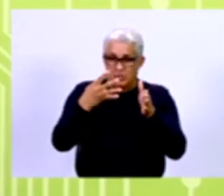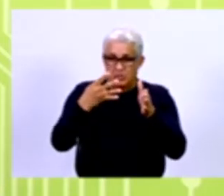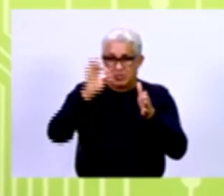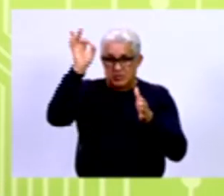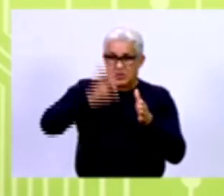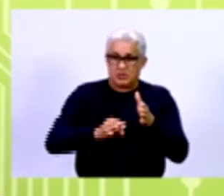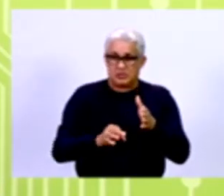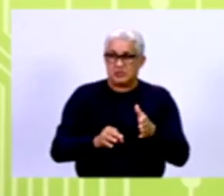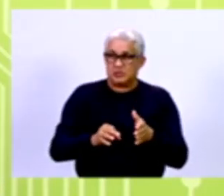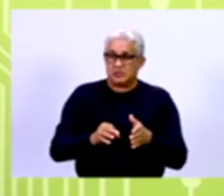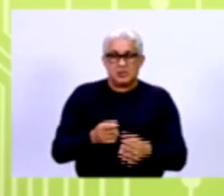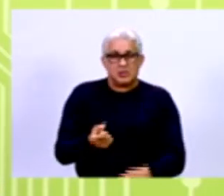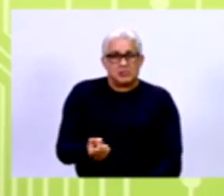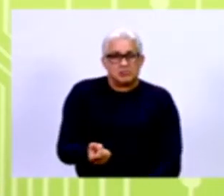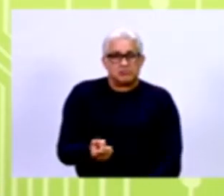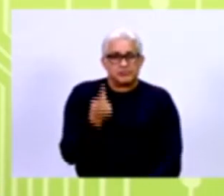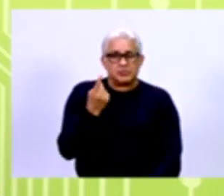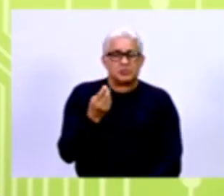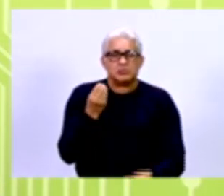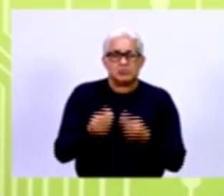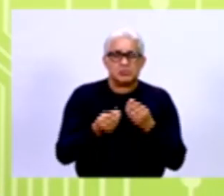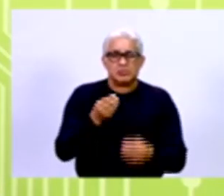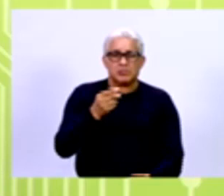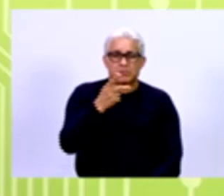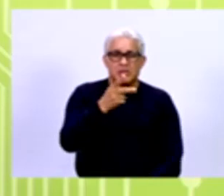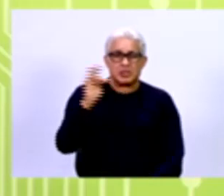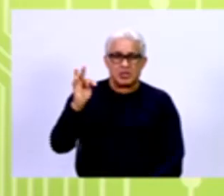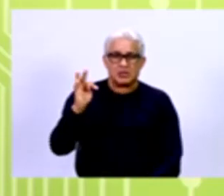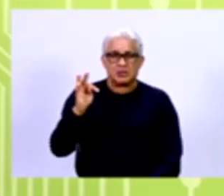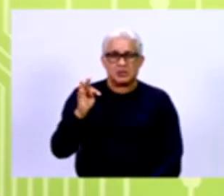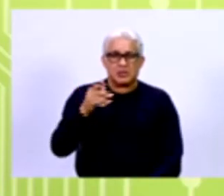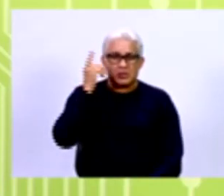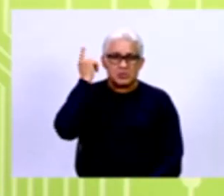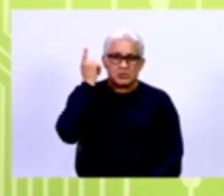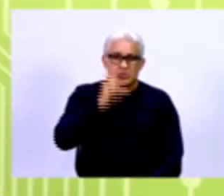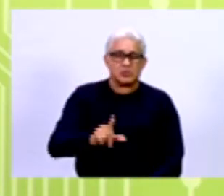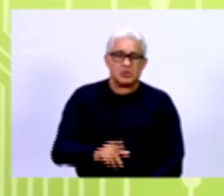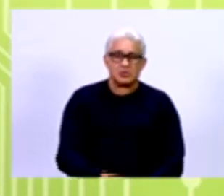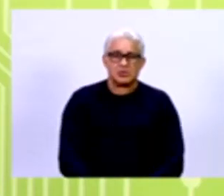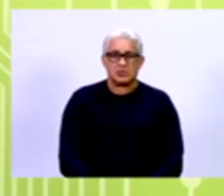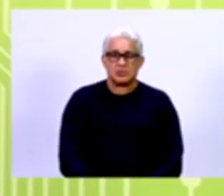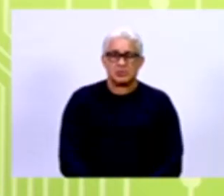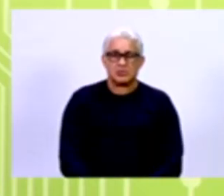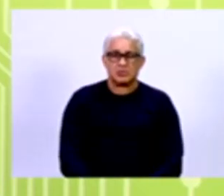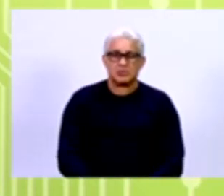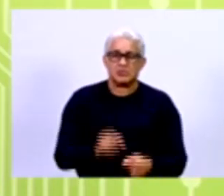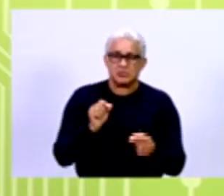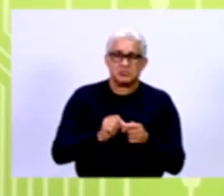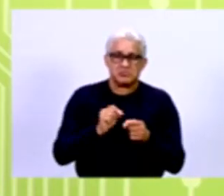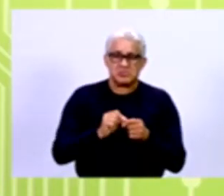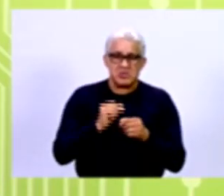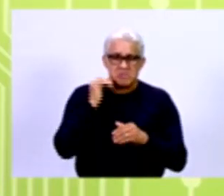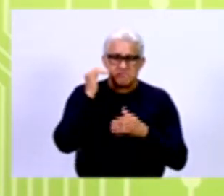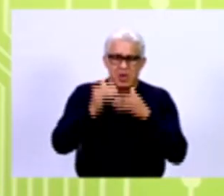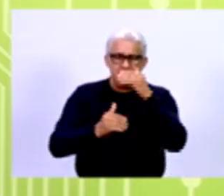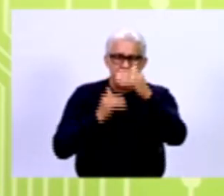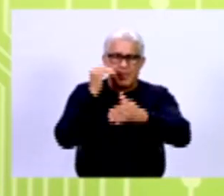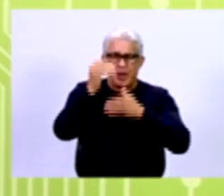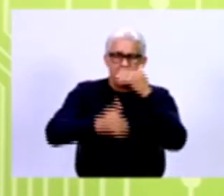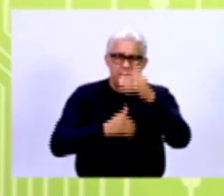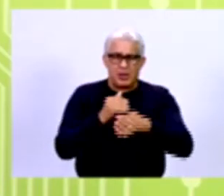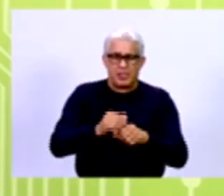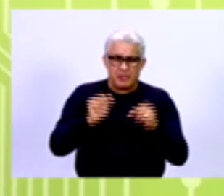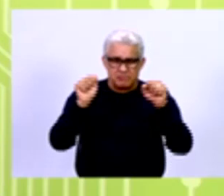incrível como que o PT, esse partido tá amaldiçoado no momento, conseguiu fazer essa